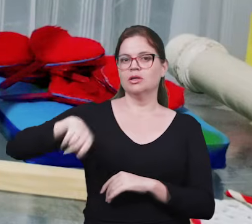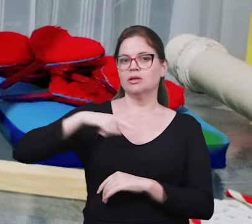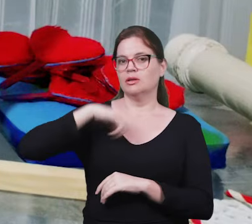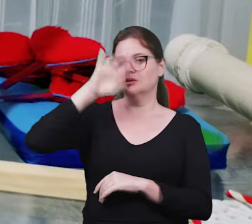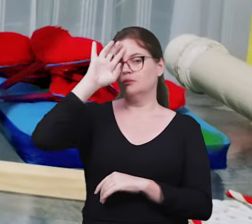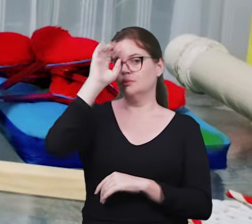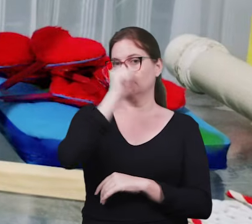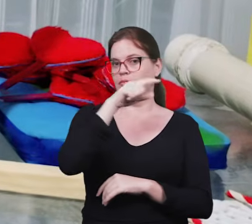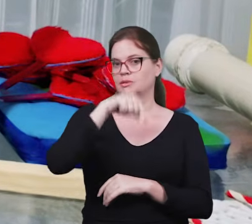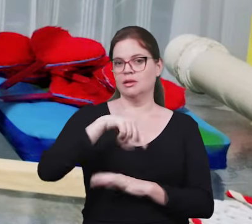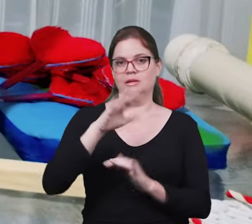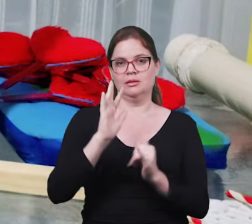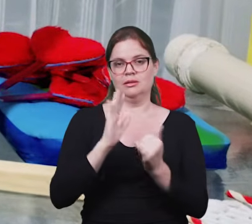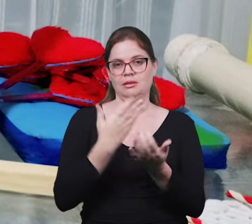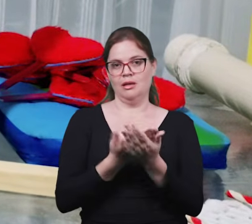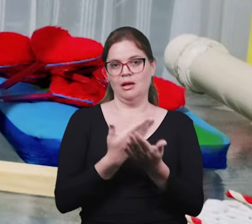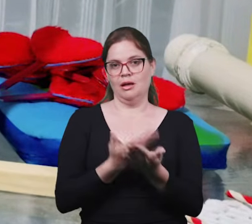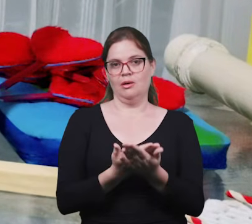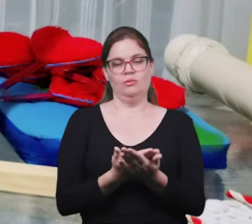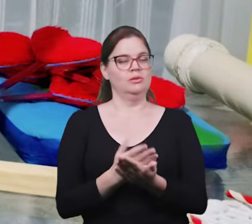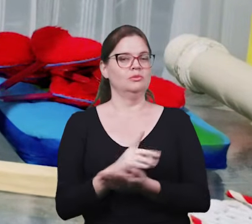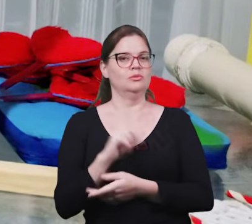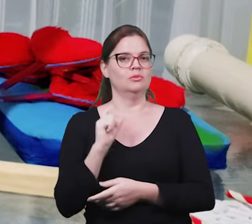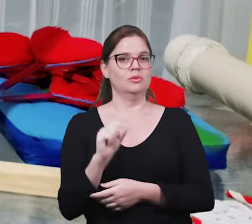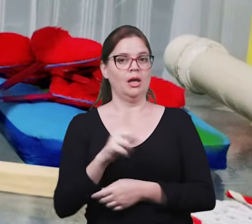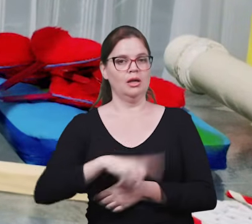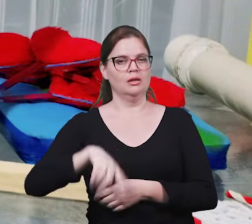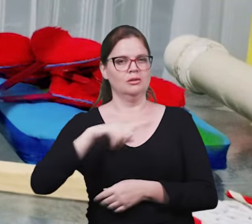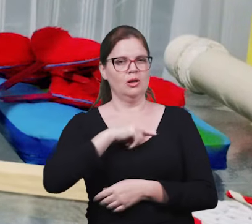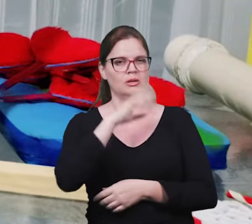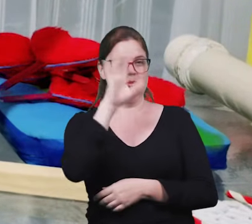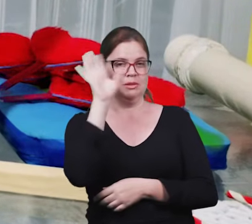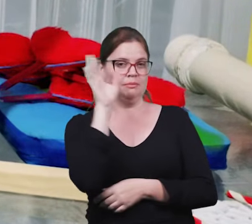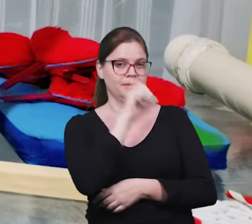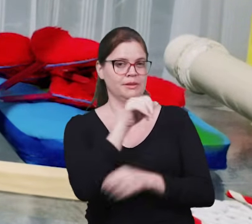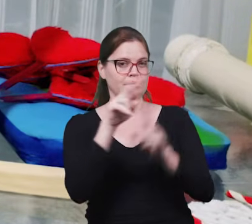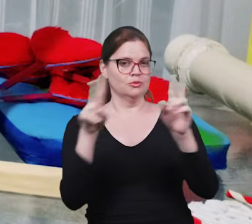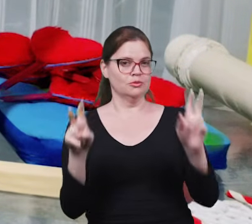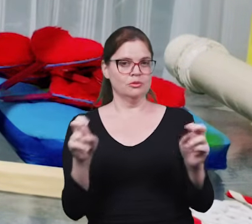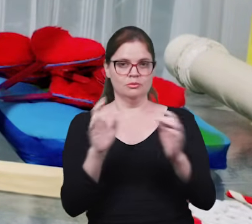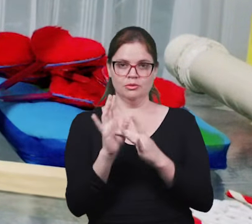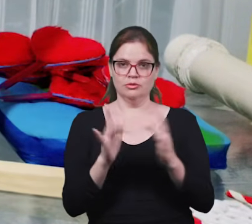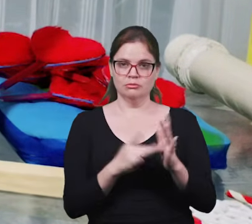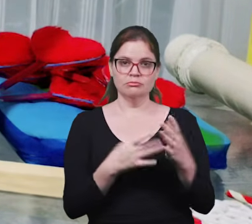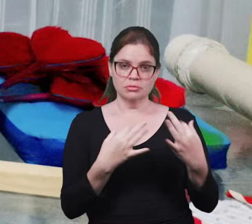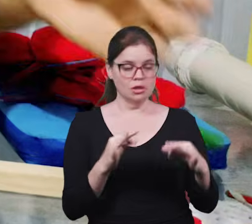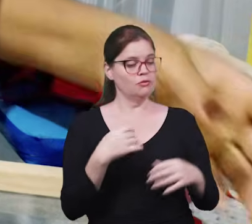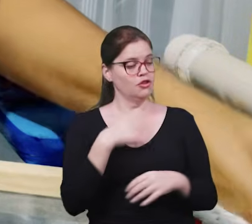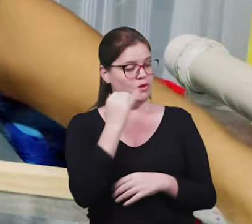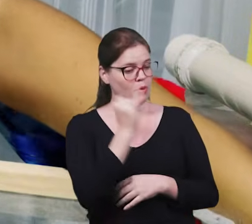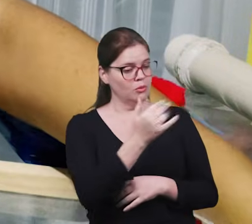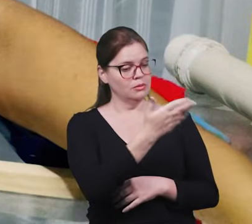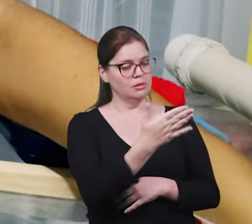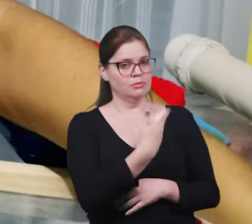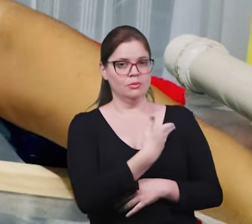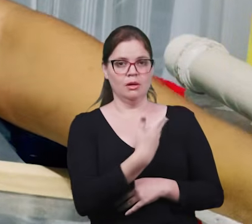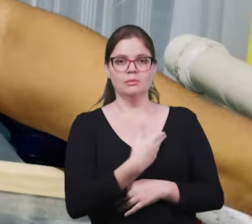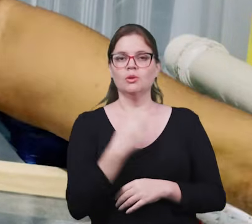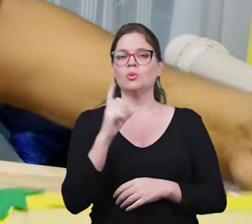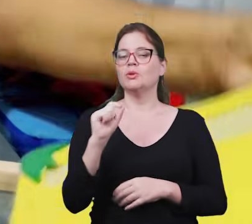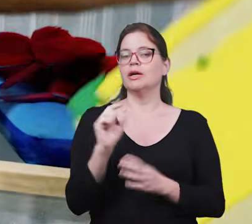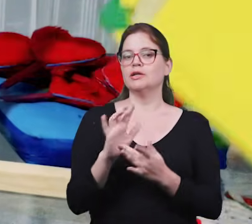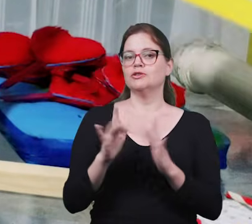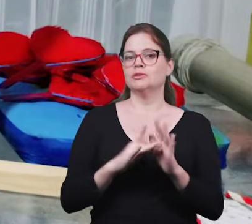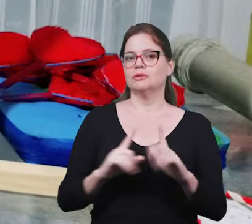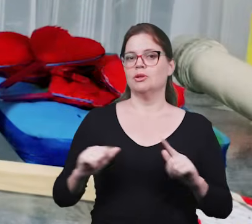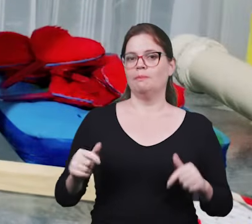aulinha, né? Nós temos aprendido sobre Jesus, sobre o que Jesus faz na nossa vida. Não é